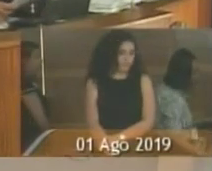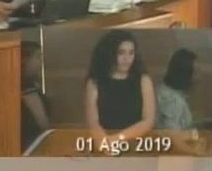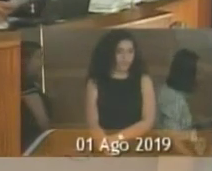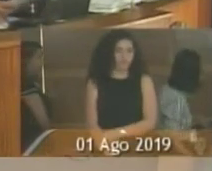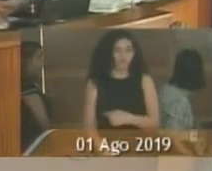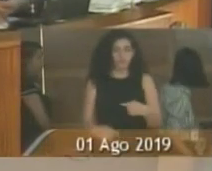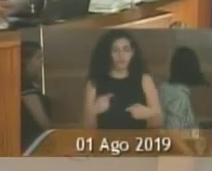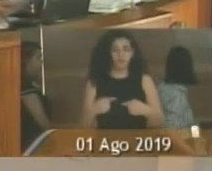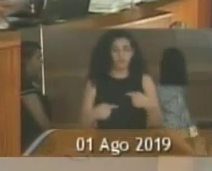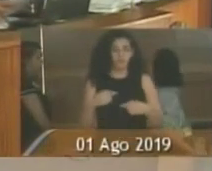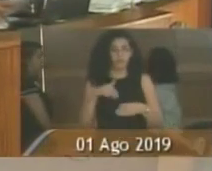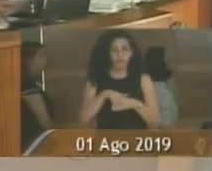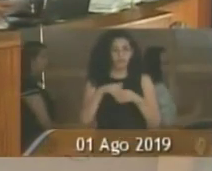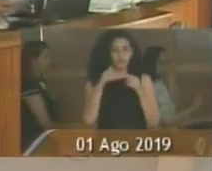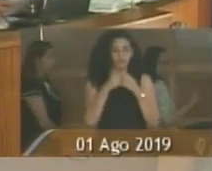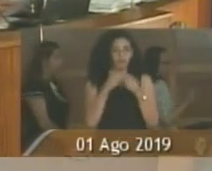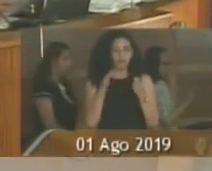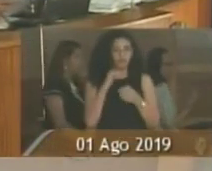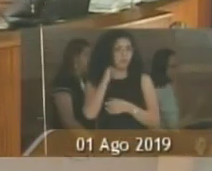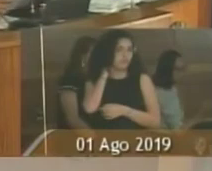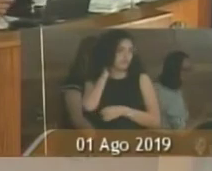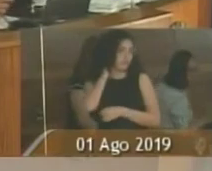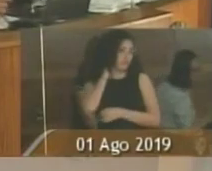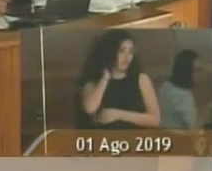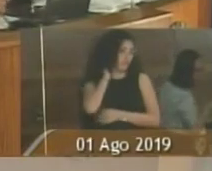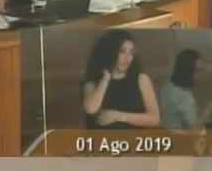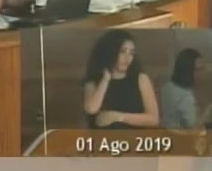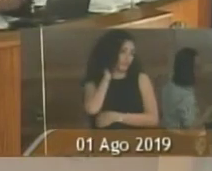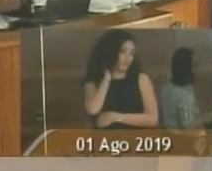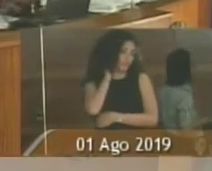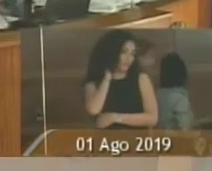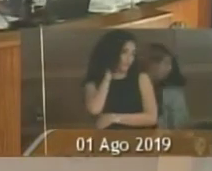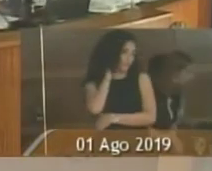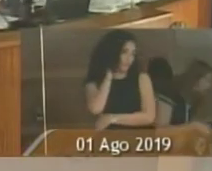Em discussão, não havendo oradores, votação aberta.